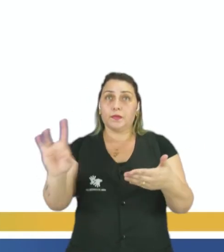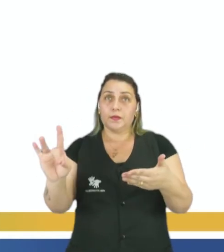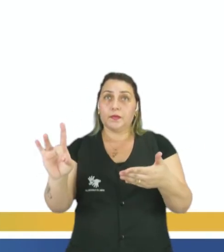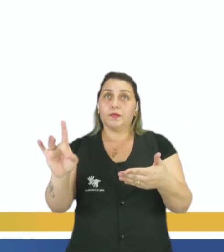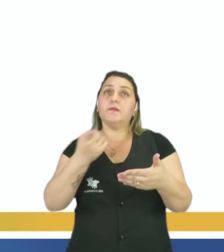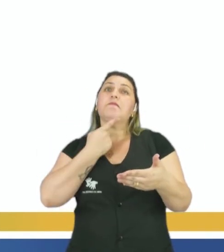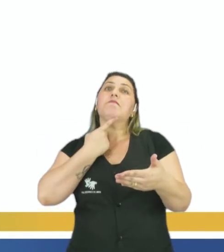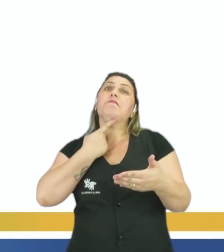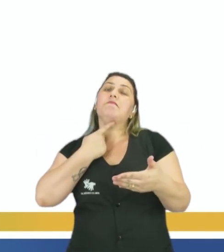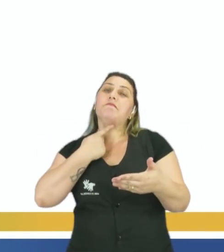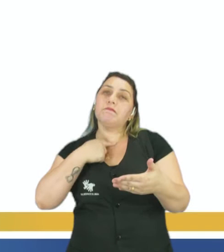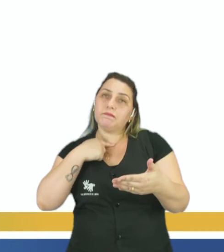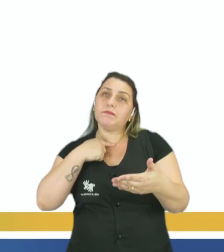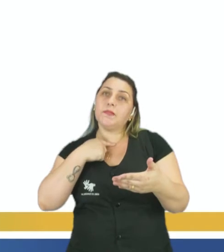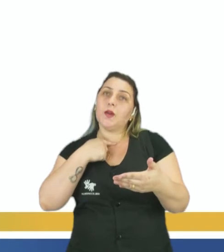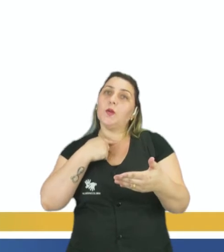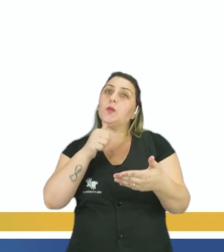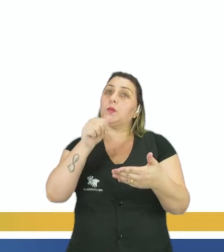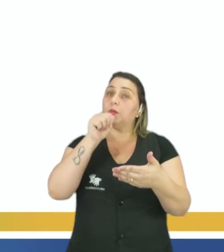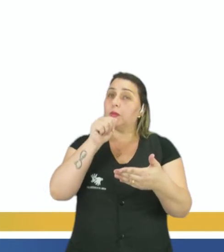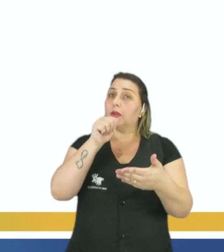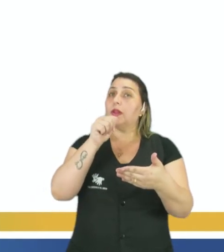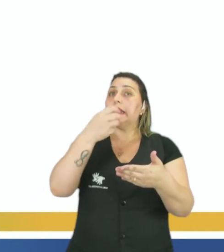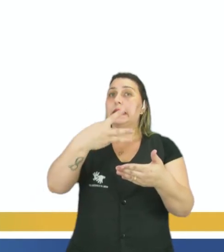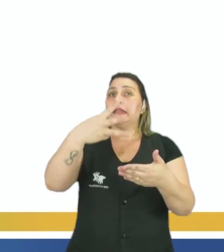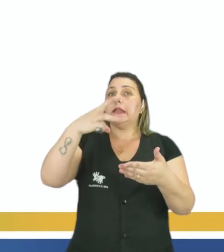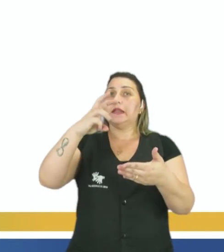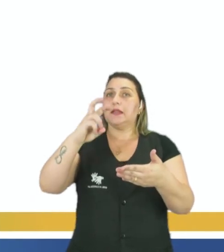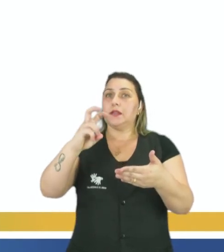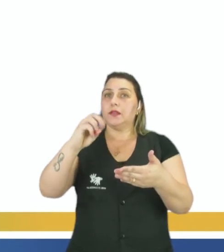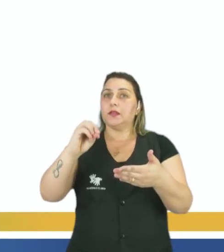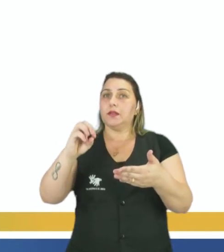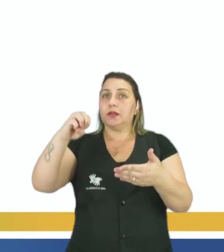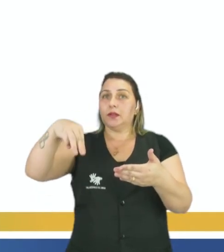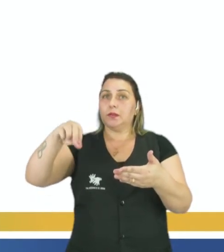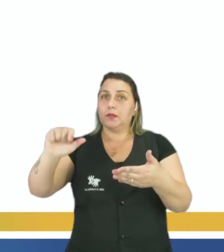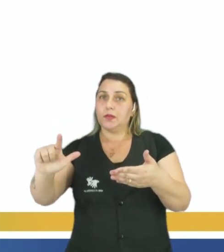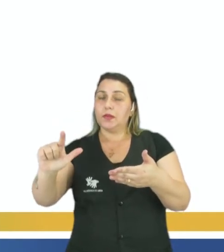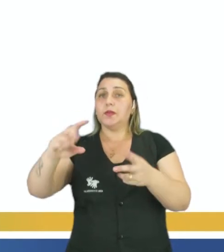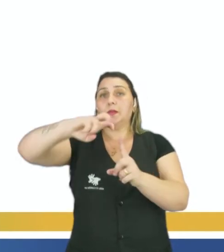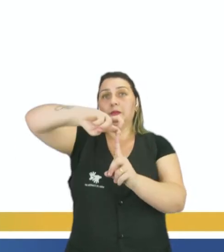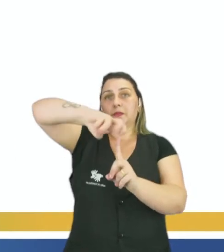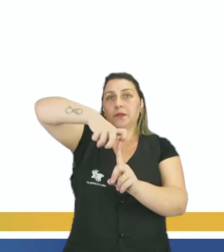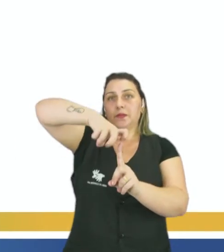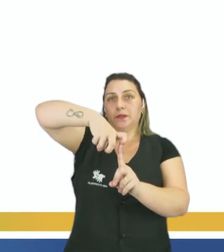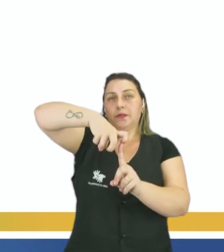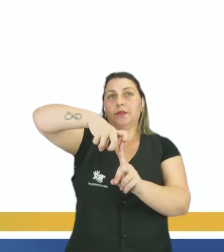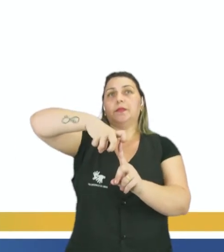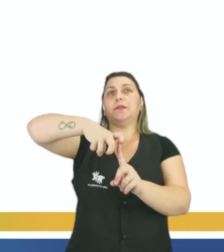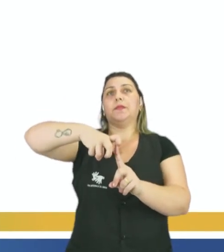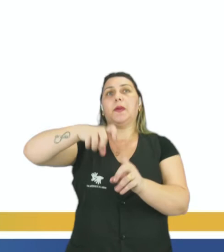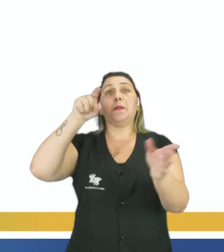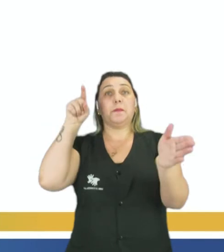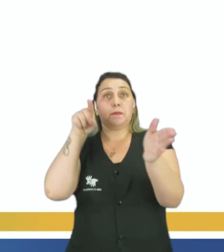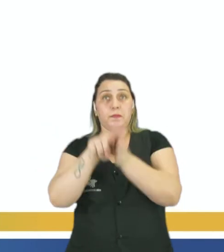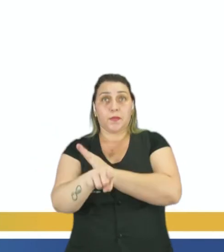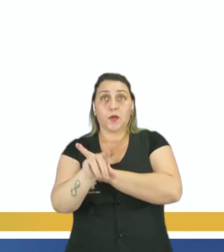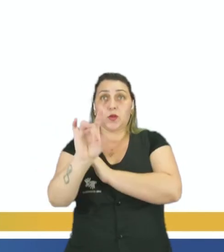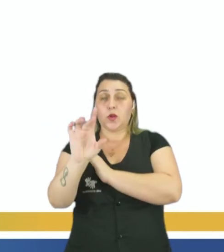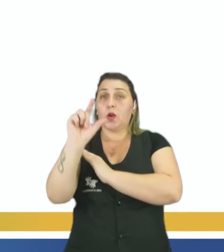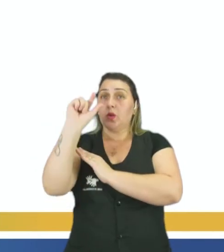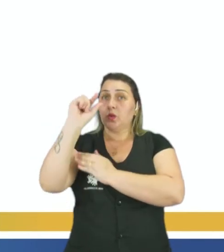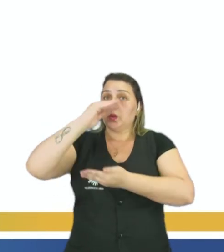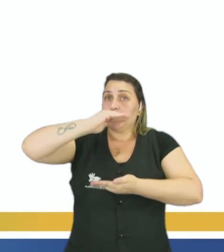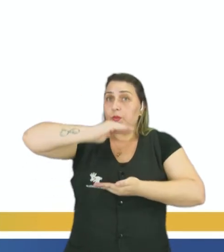um deles deseja tomar pelo menos 350 ml de refrigerante. Então, pedindo somente um tamanho